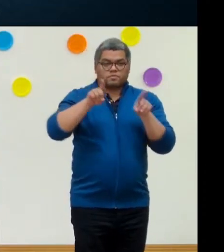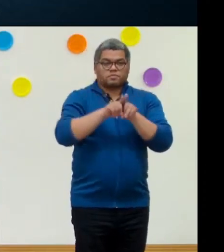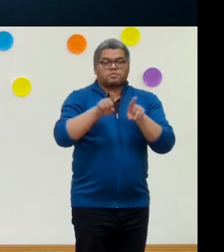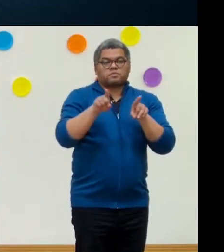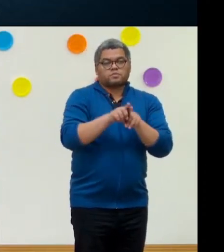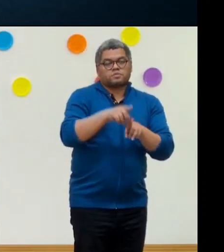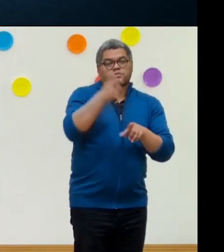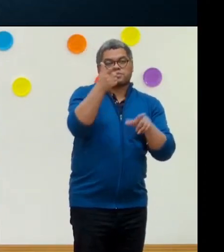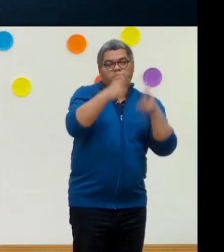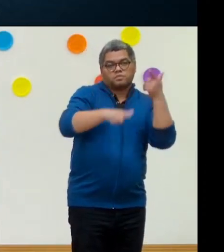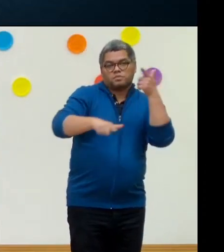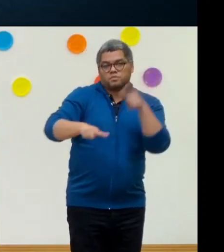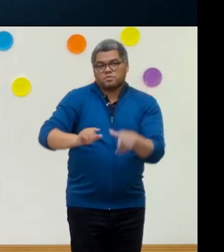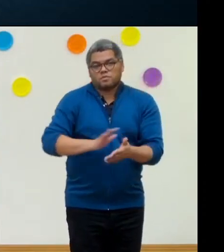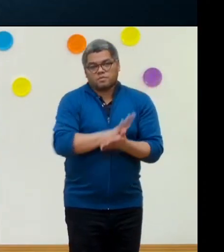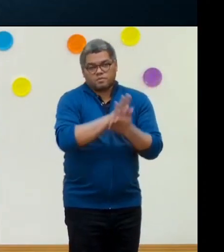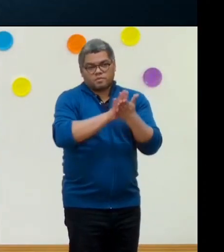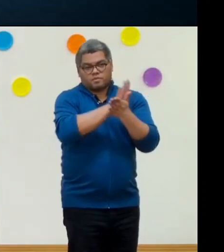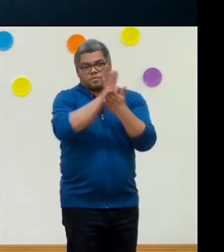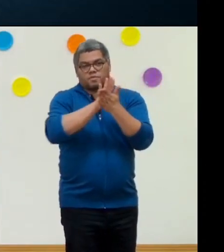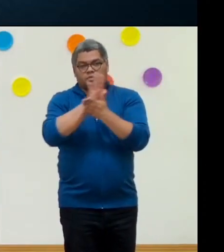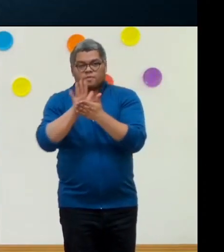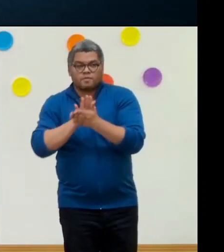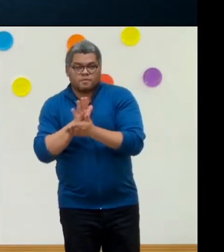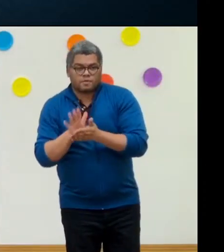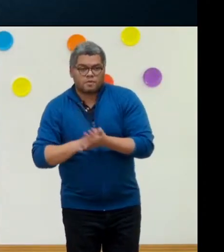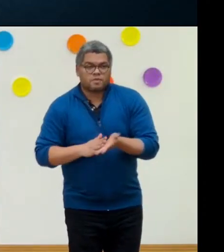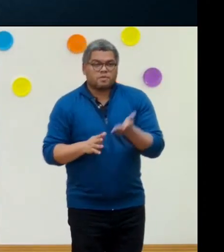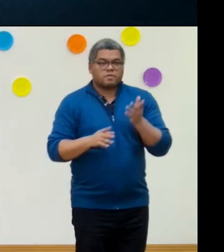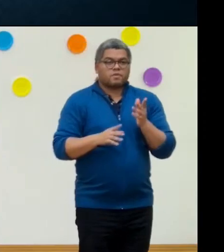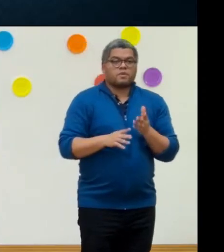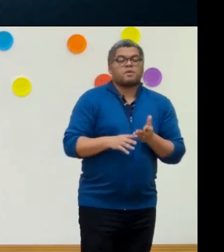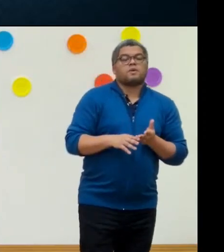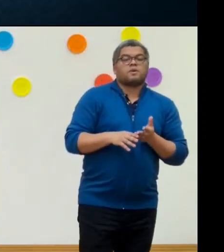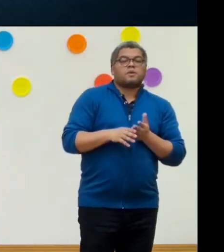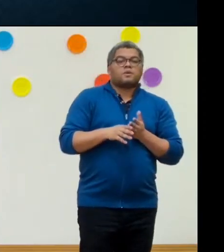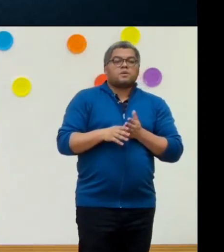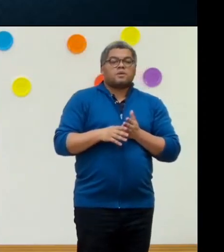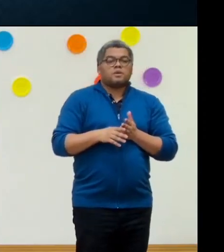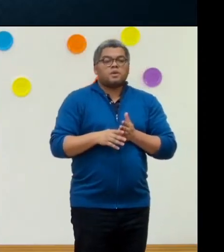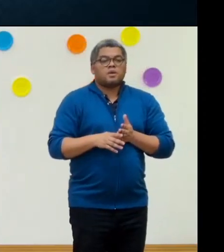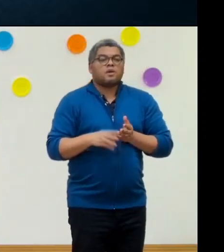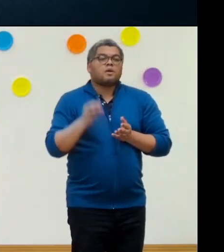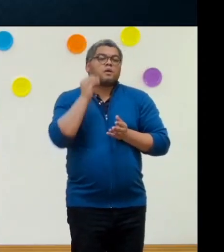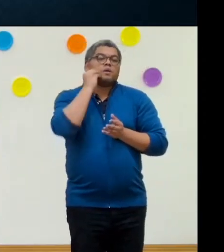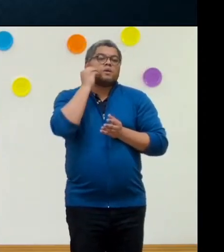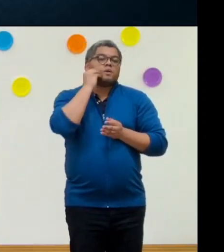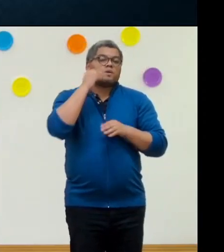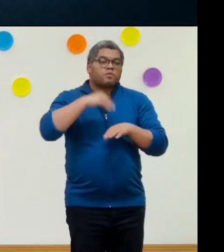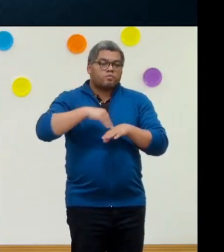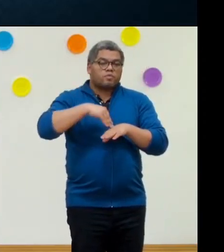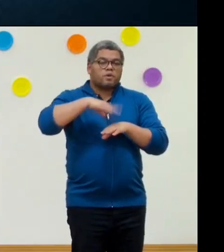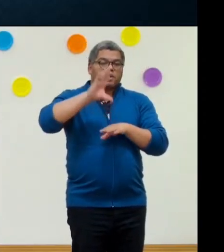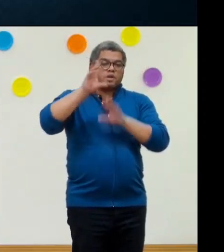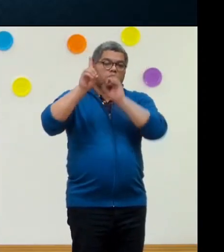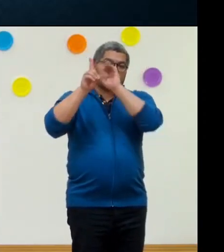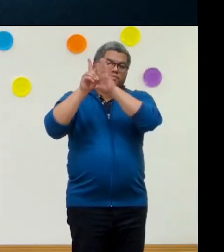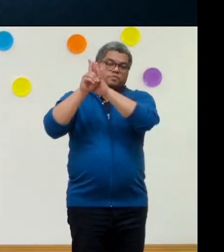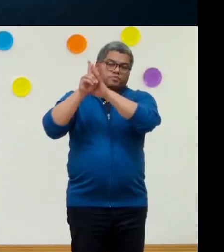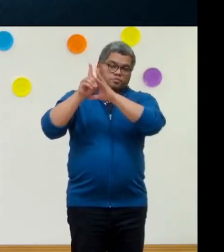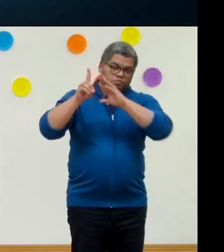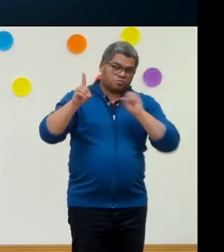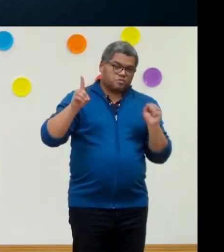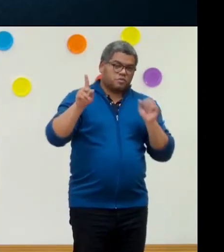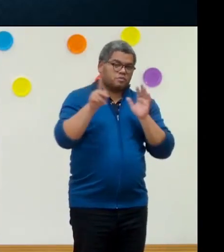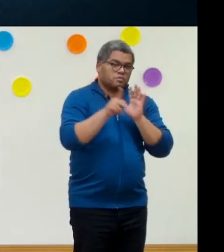destruidor de outros, lembra de Provérbios. Adultério destrói a maior oportunidade de imitação de Cristo,